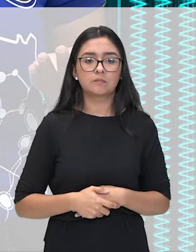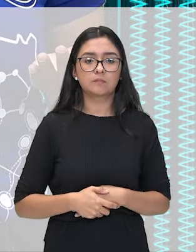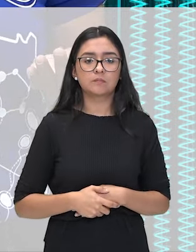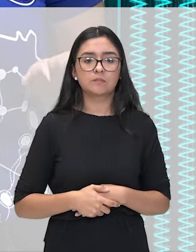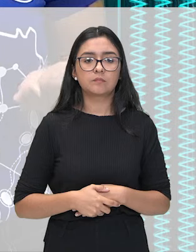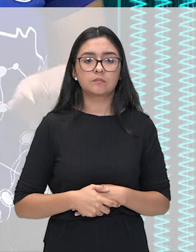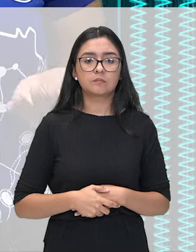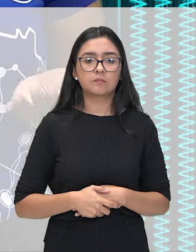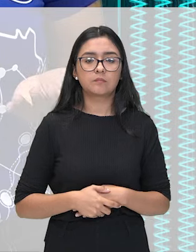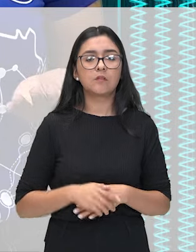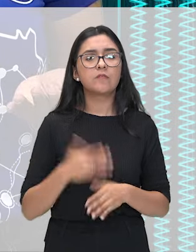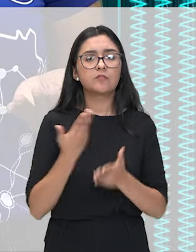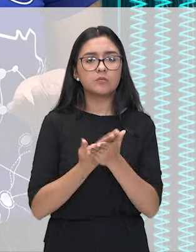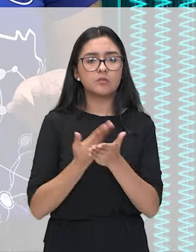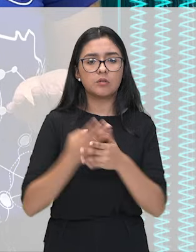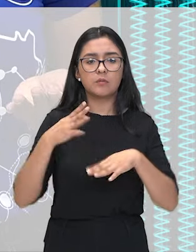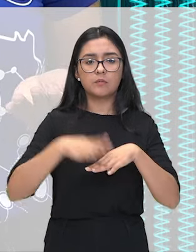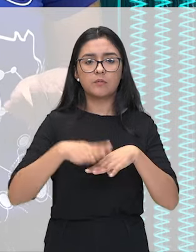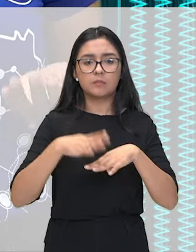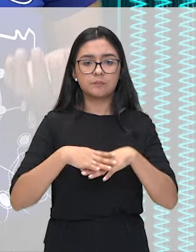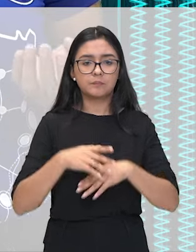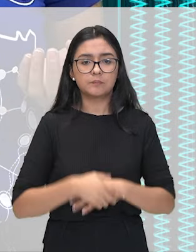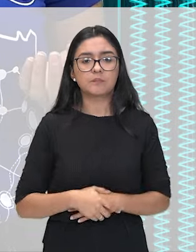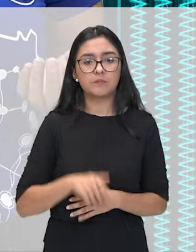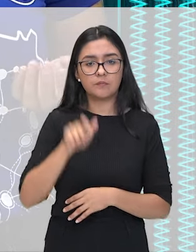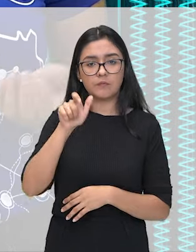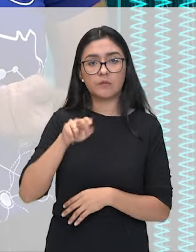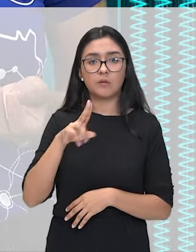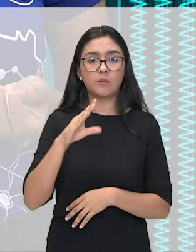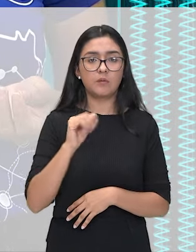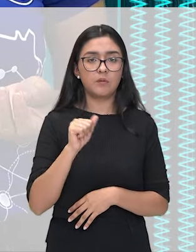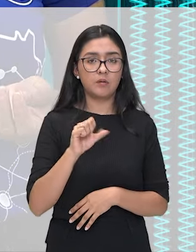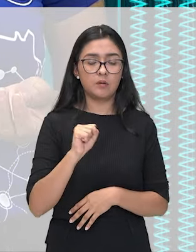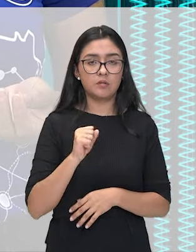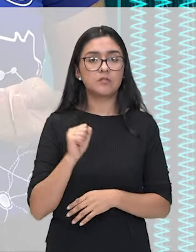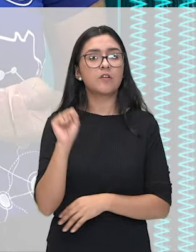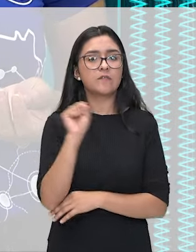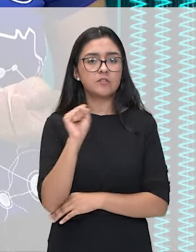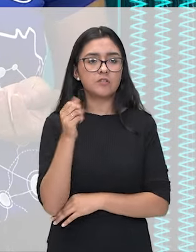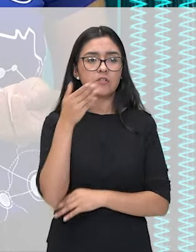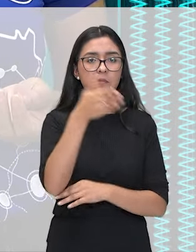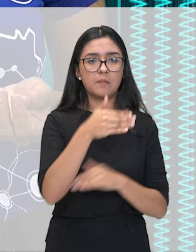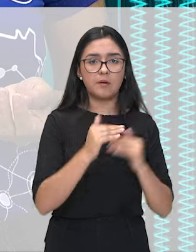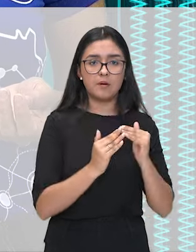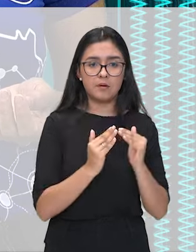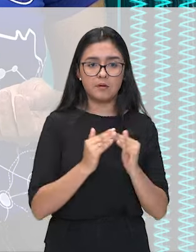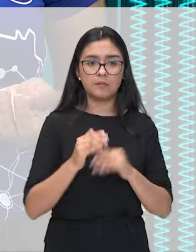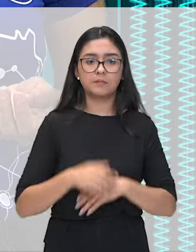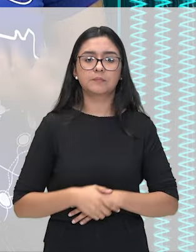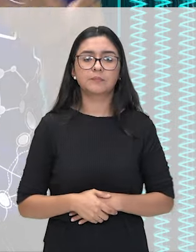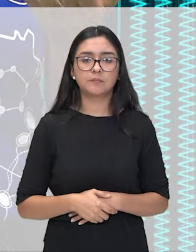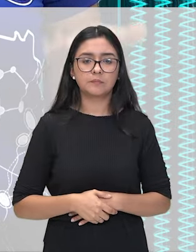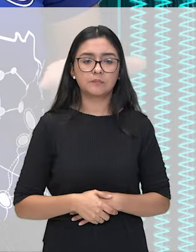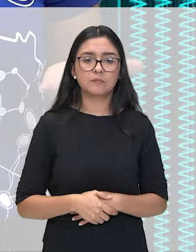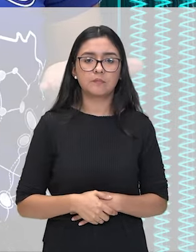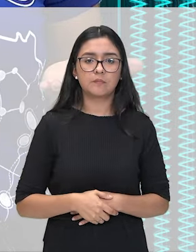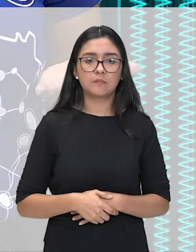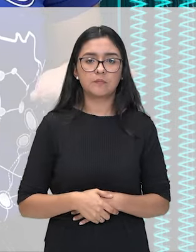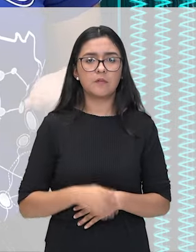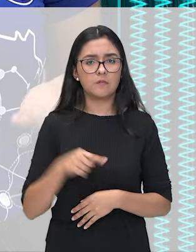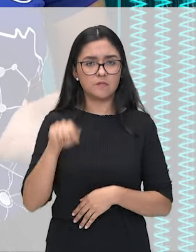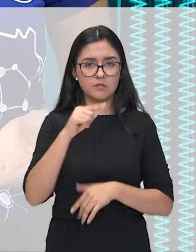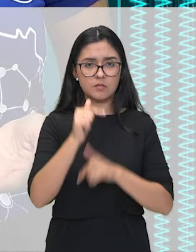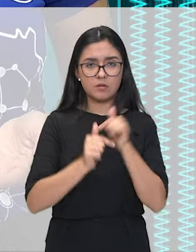matemática was Lucas driving home Lucas estava dirigindo pra casa were you working você estava